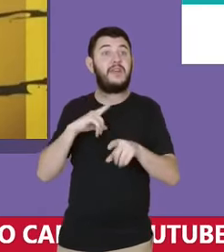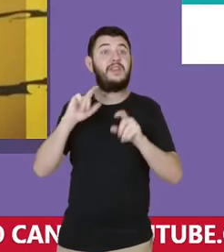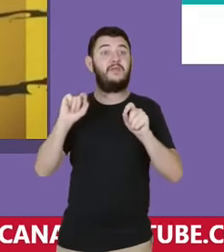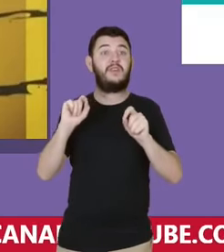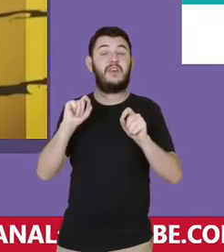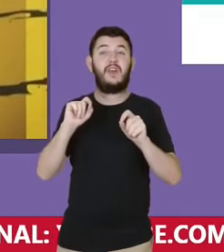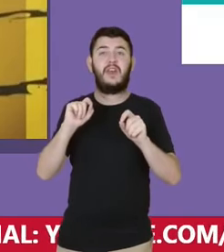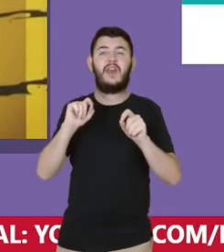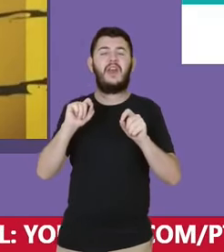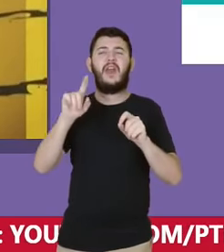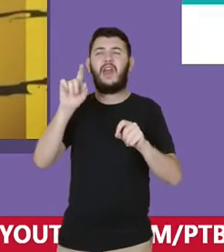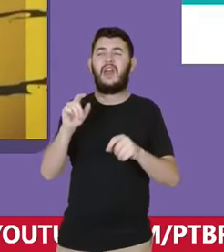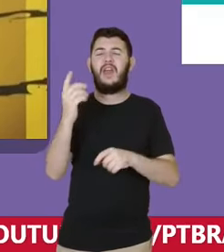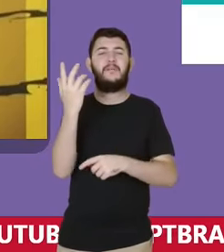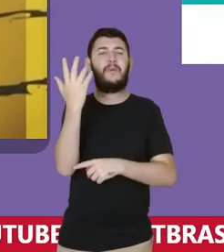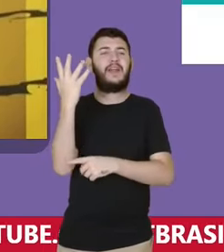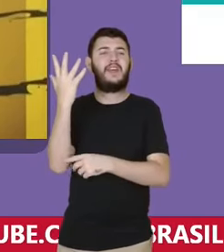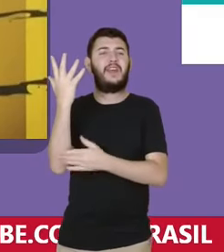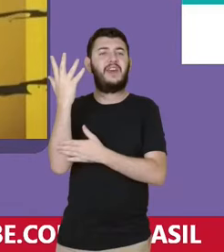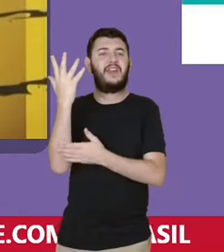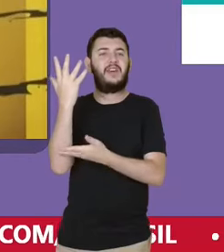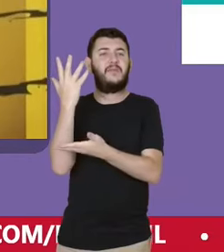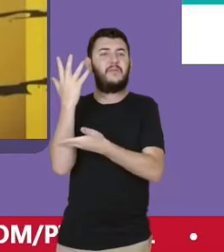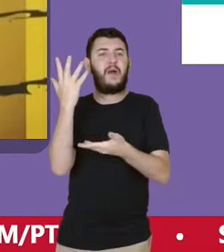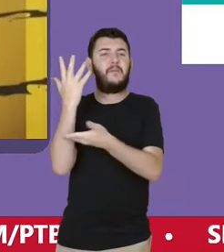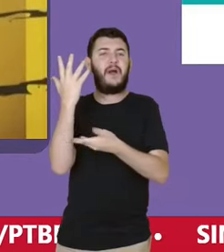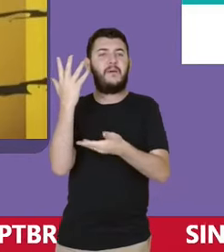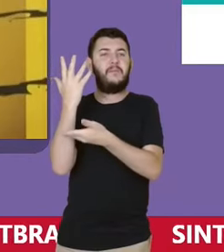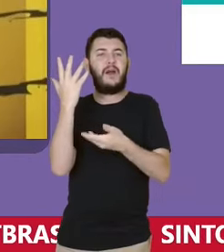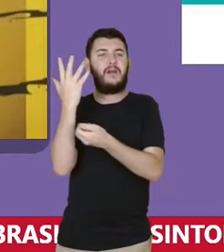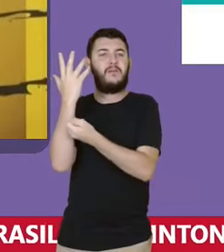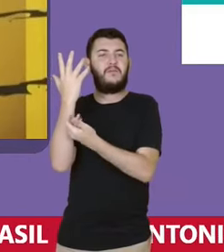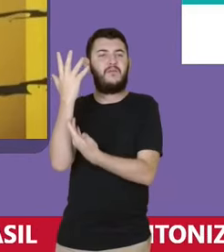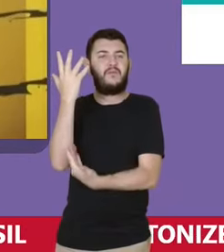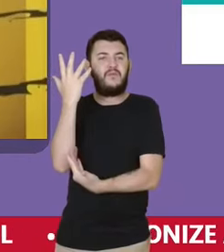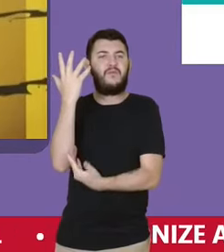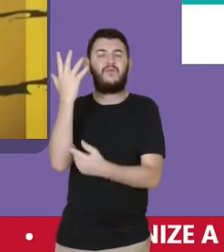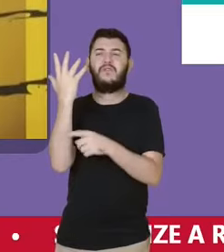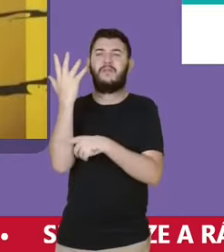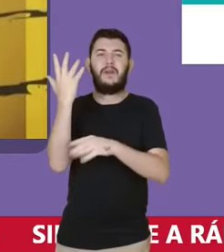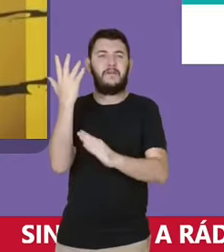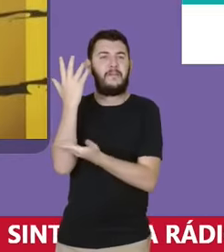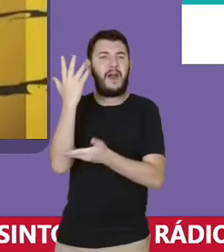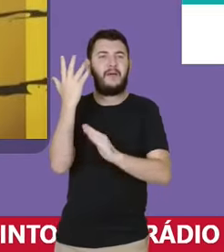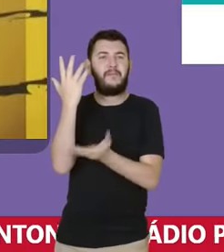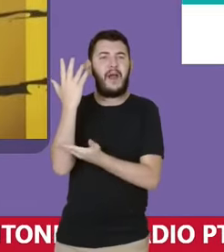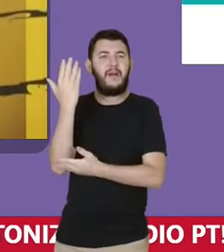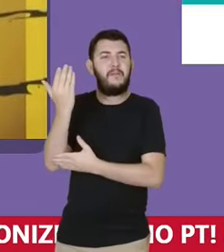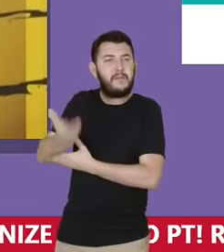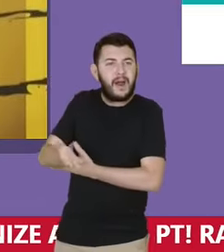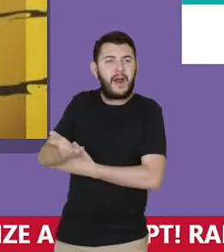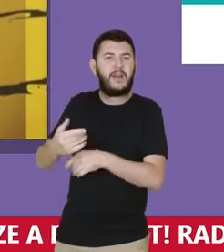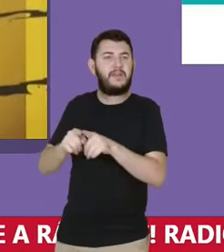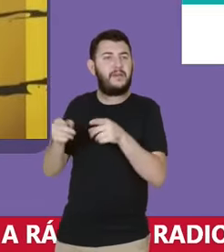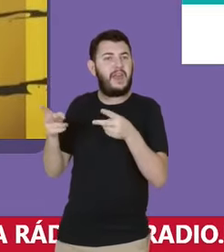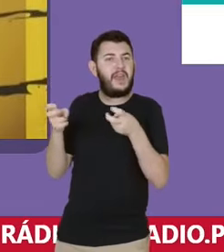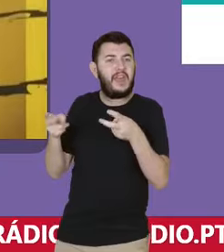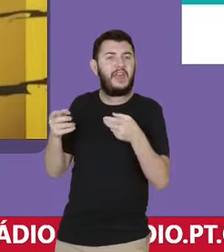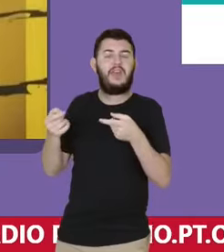madeira. E a questão do garimpo ilegal também é uma presença muito forte. Nós